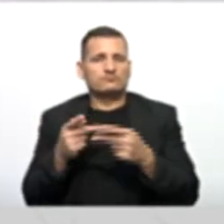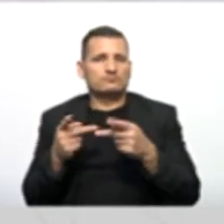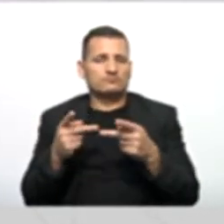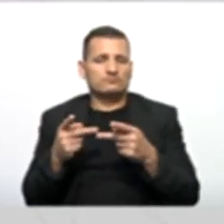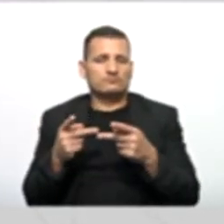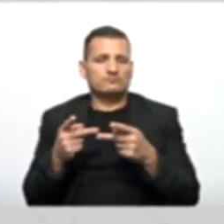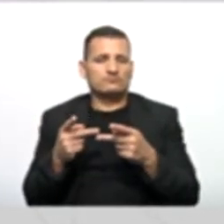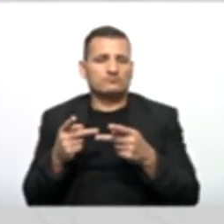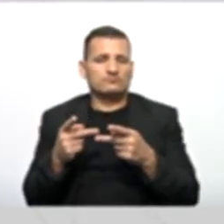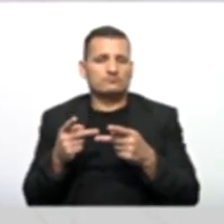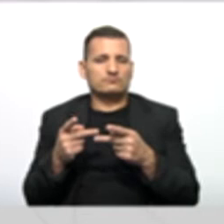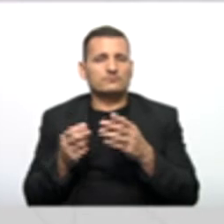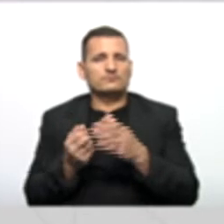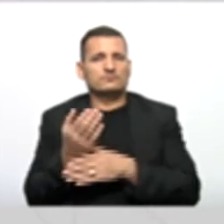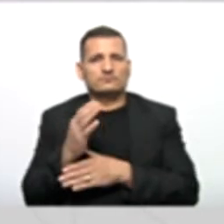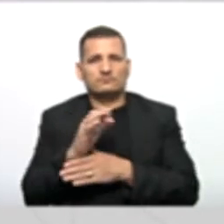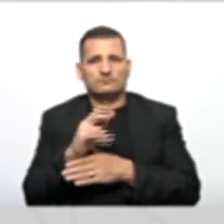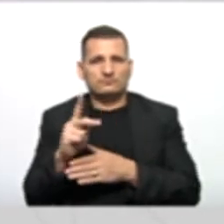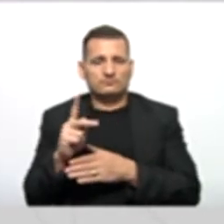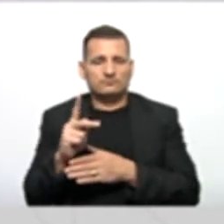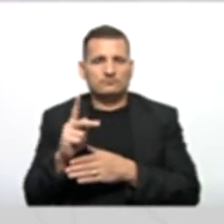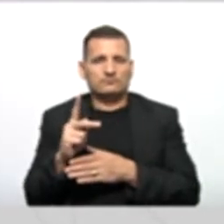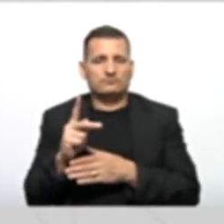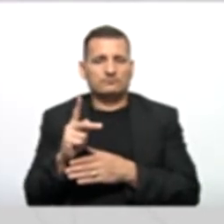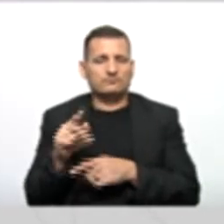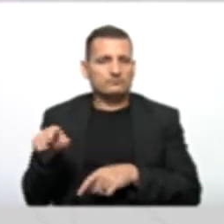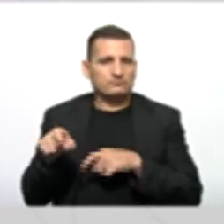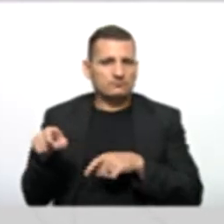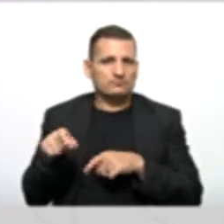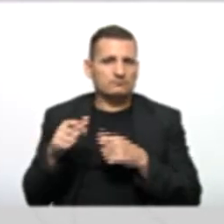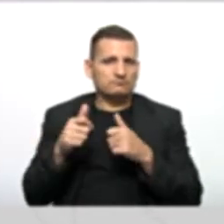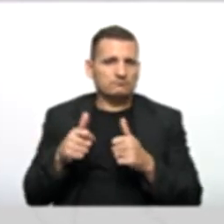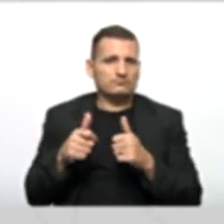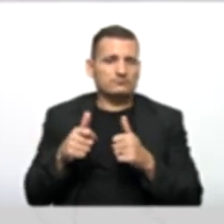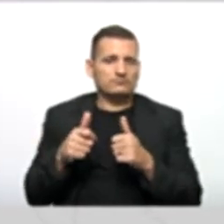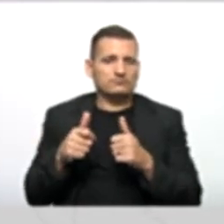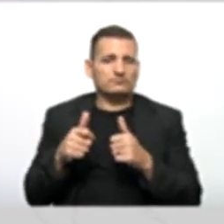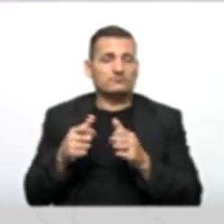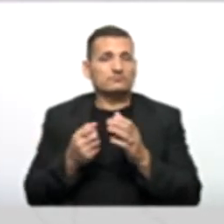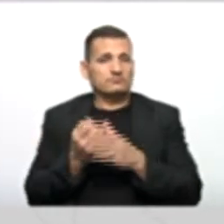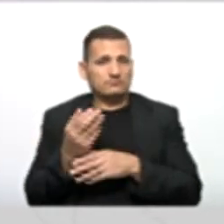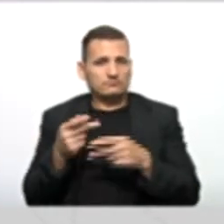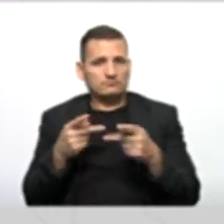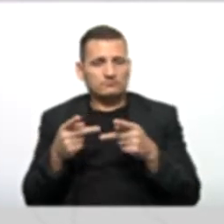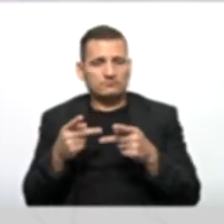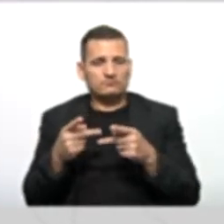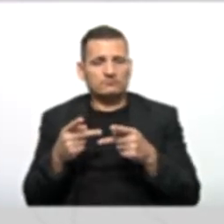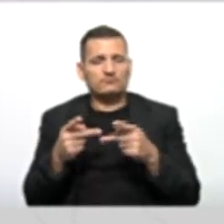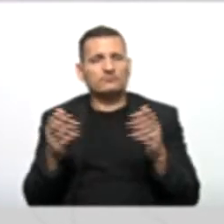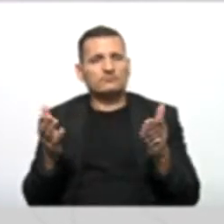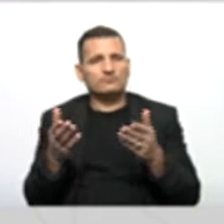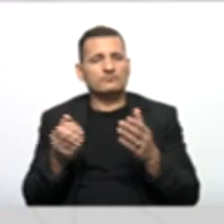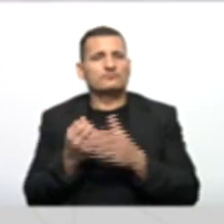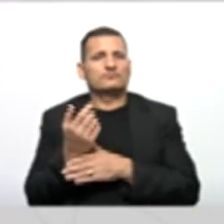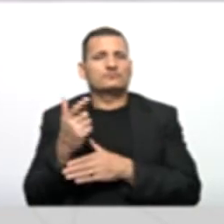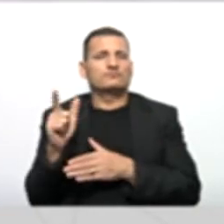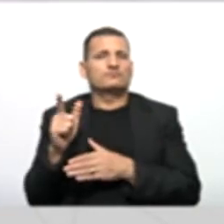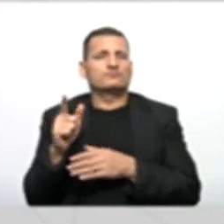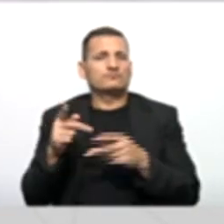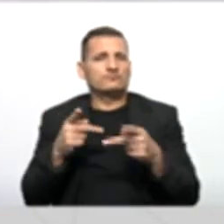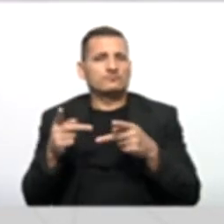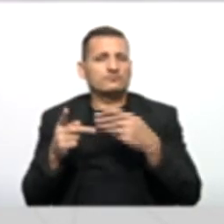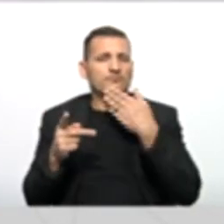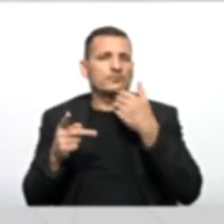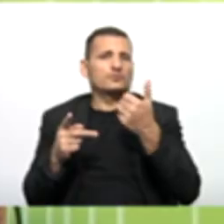Vou iniciar um projeto para criar uma cooperativa agrícola. Beleza, a gente criou o nosso projeto. Agora a gente vai criar um outro projeto para melhorar a